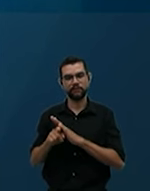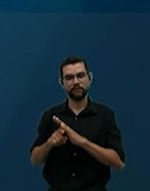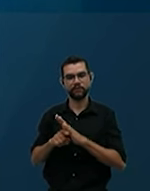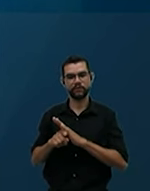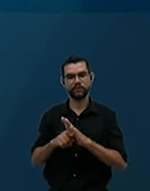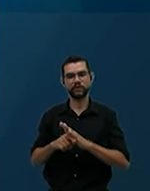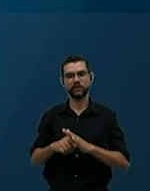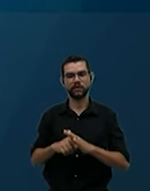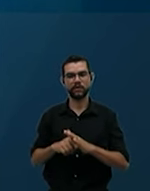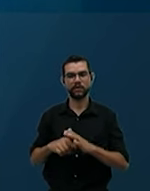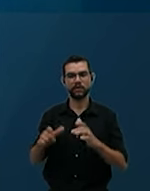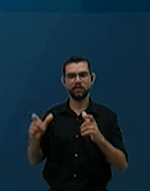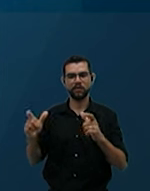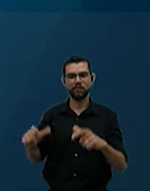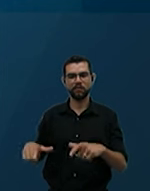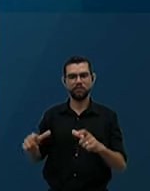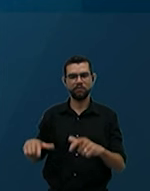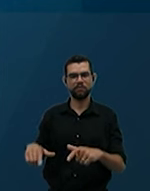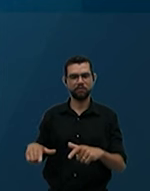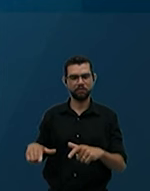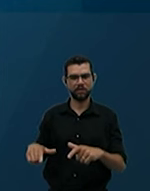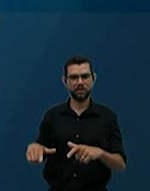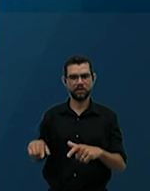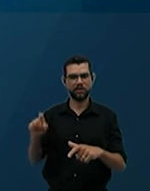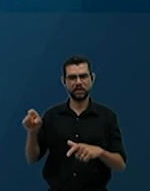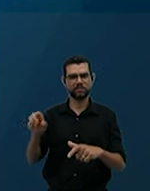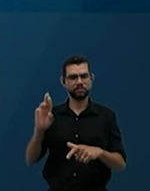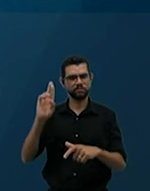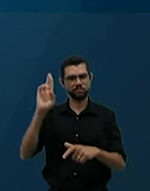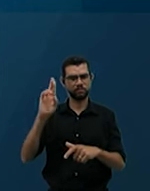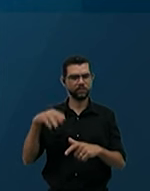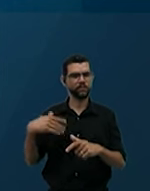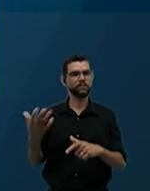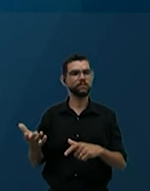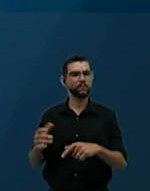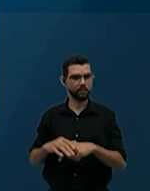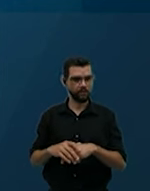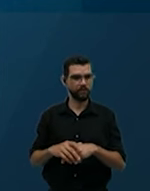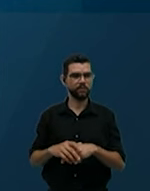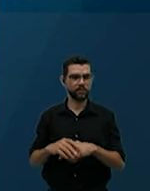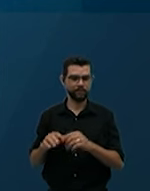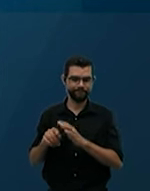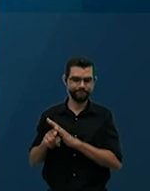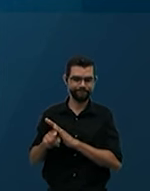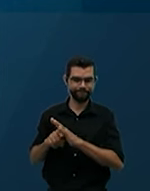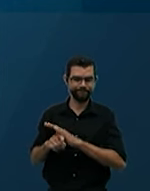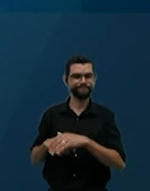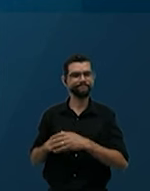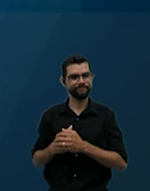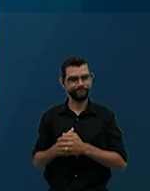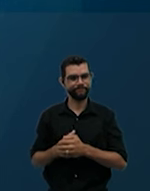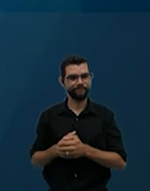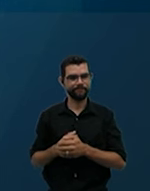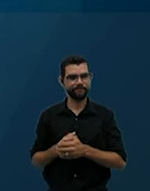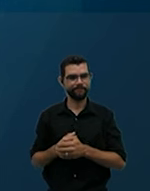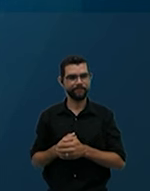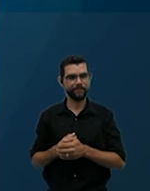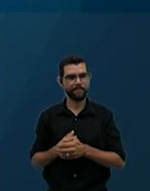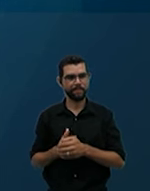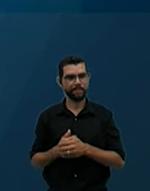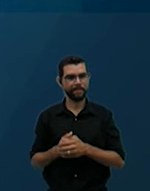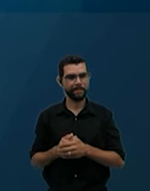os efetivos beneficiários da ação. Não pode haver extensão indevida dos substituídos a qualquer